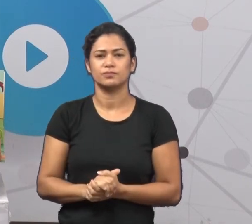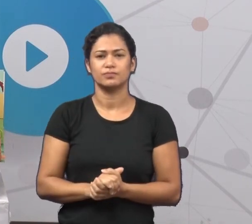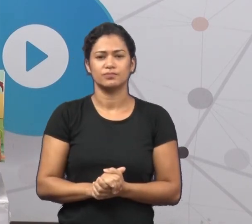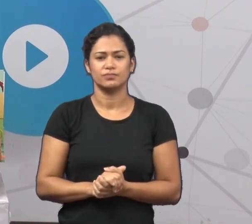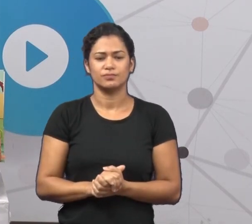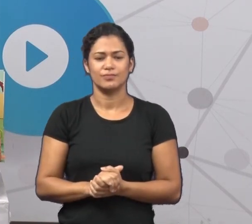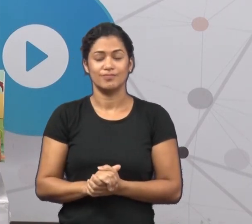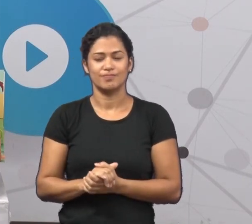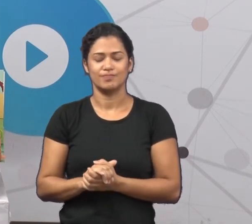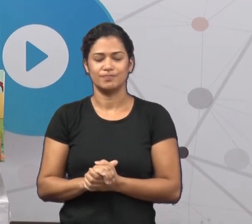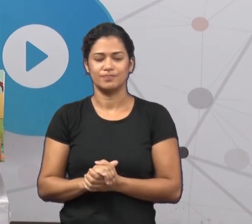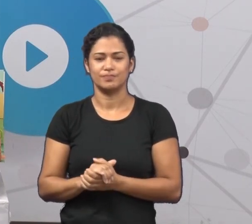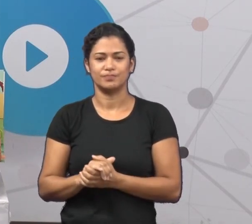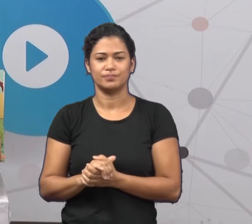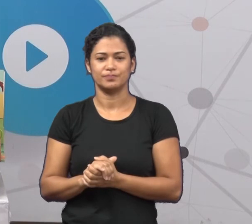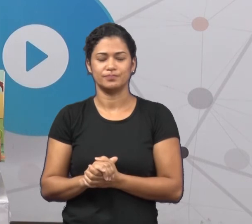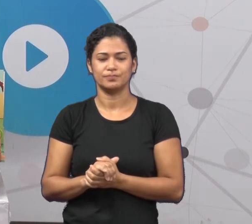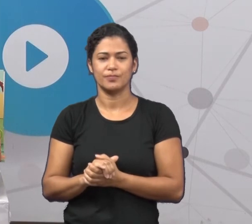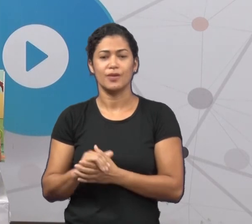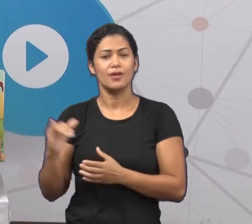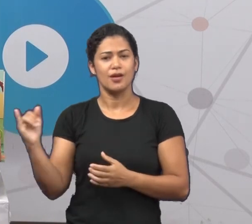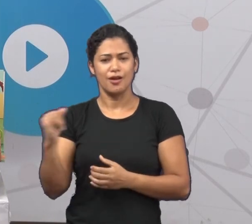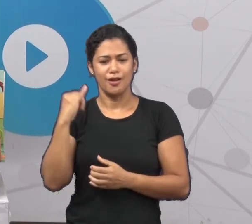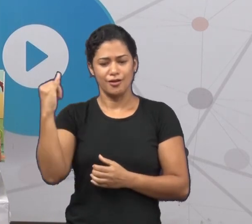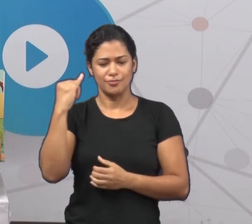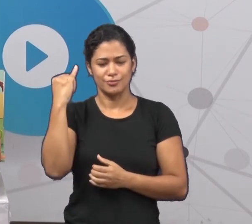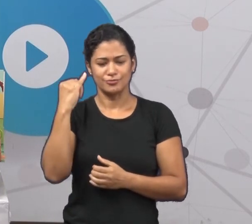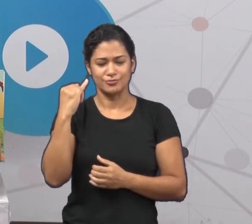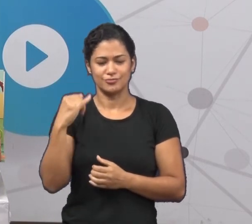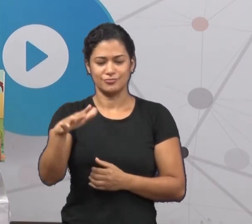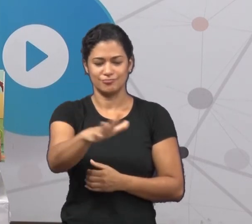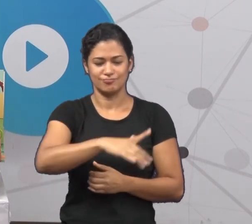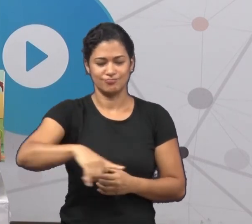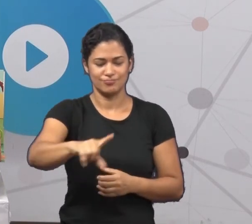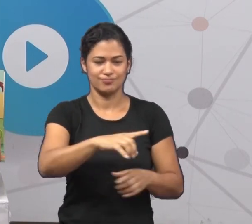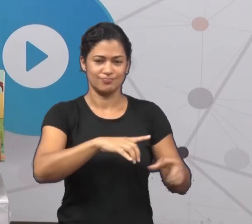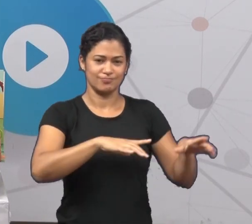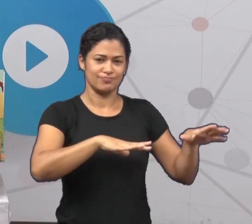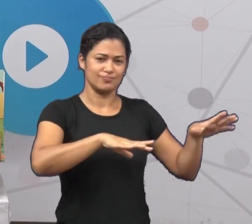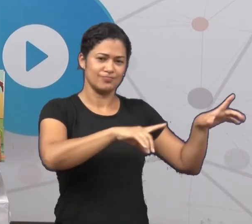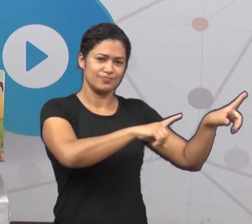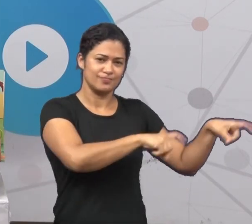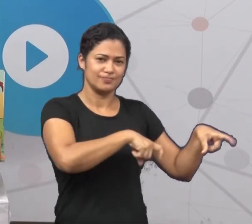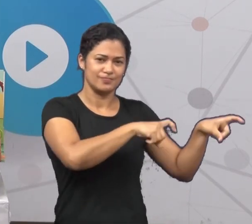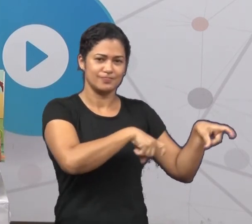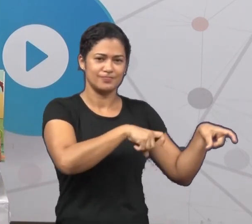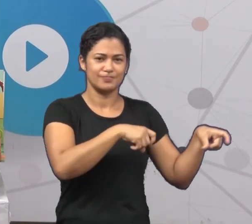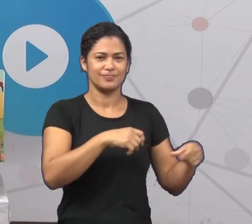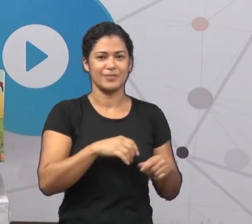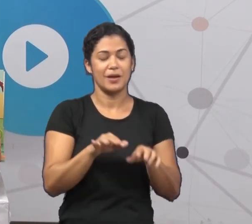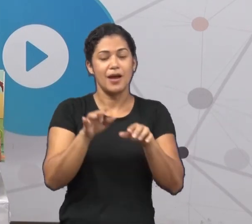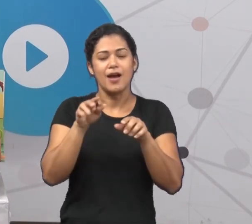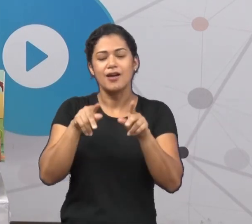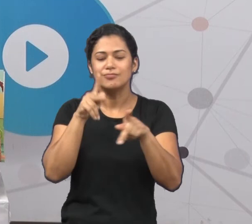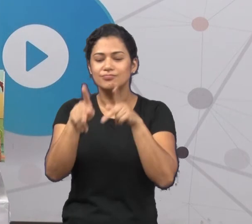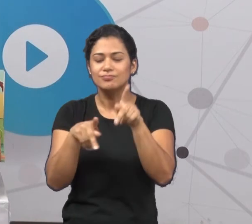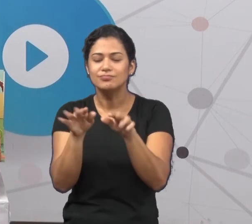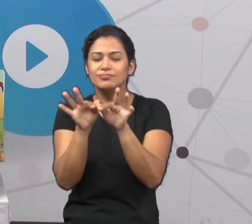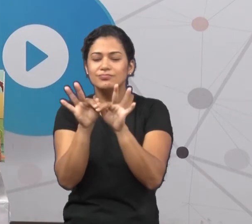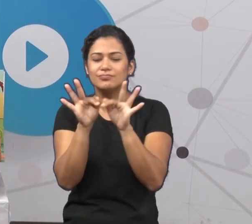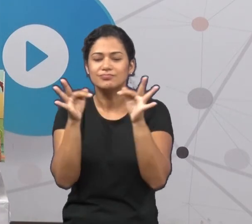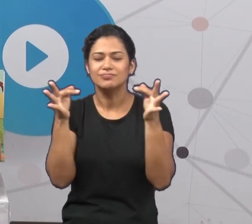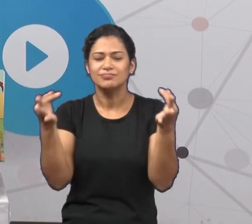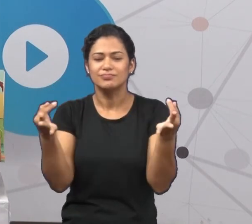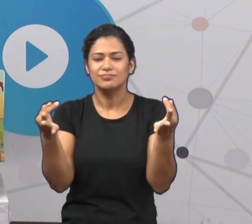Outra coisa importante. Na zona rural, as pessoas são mais simples, não